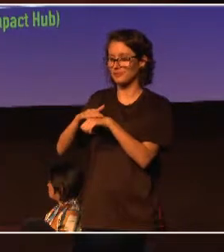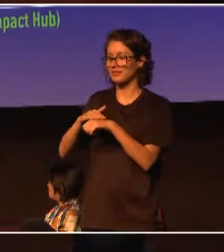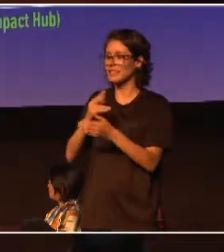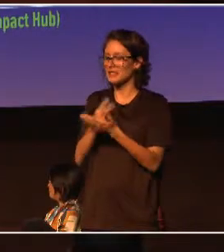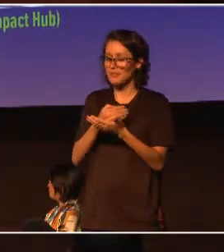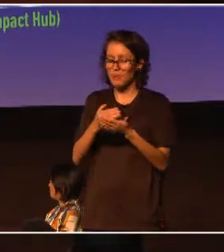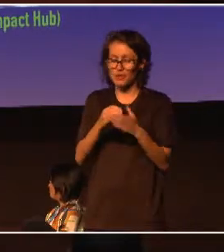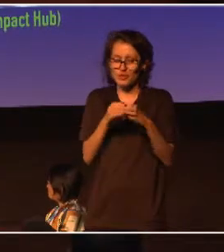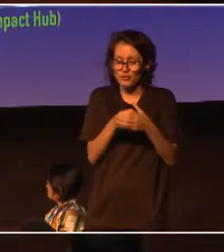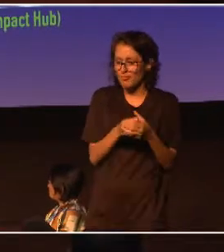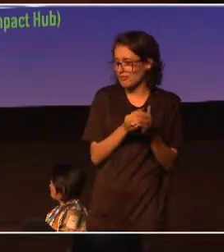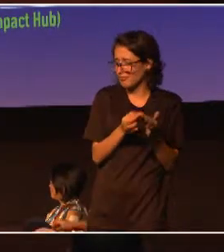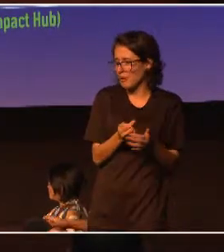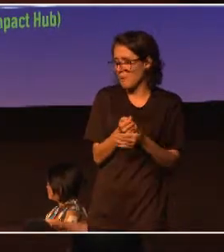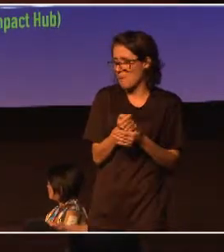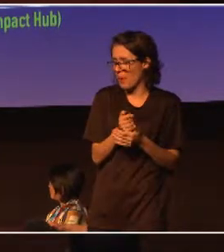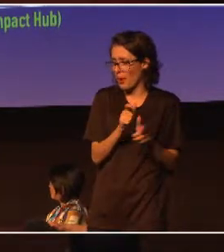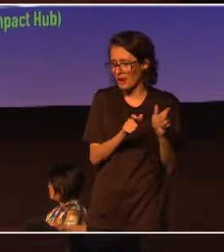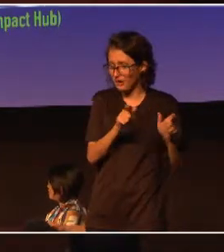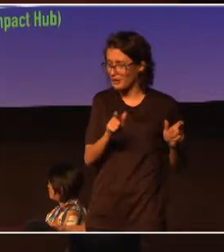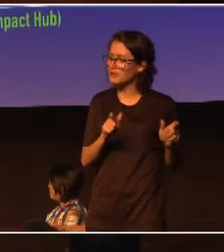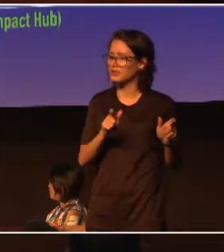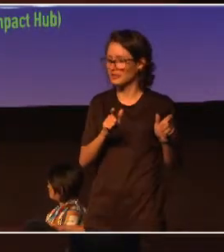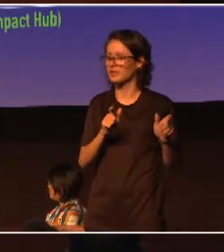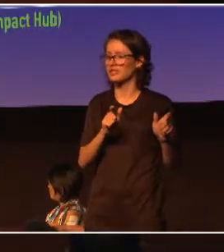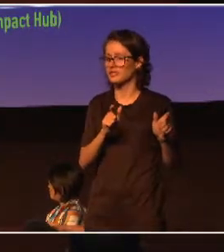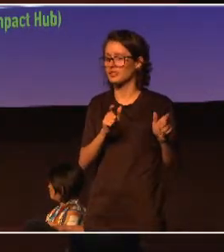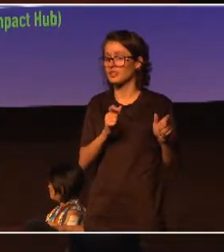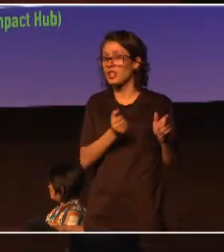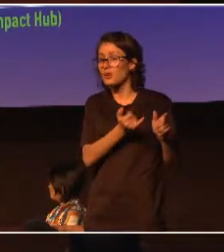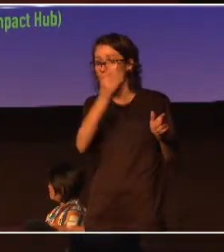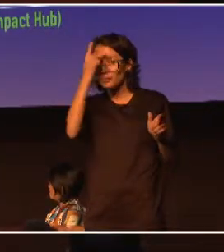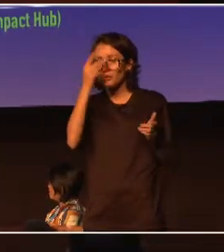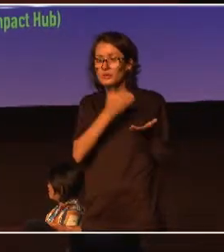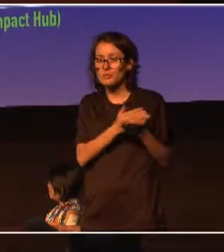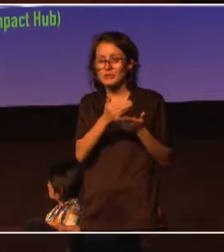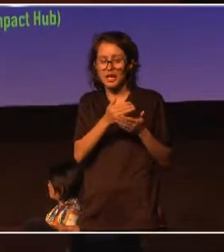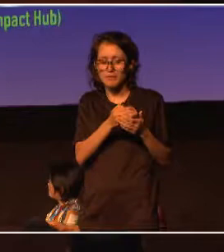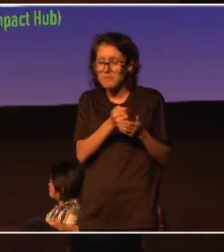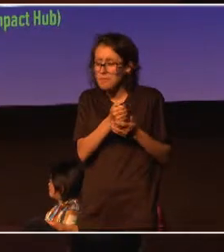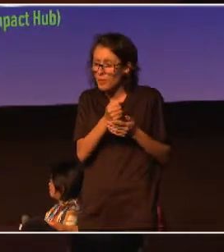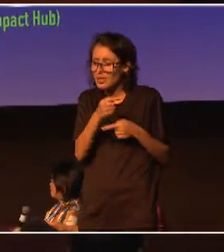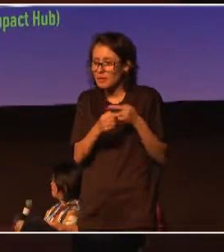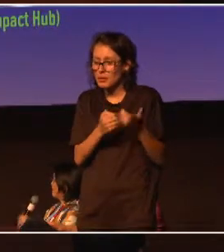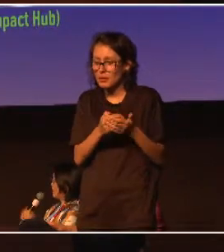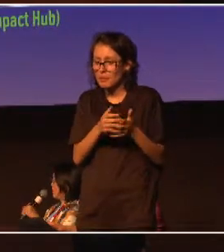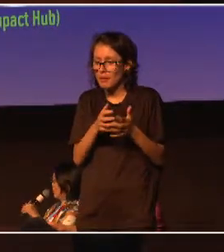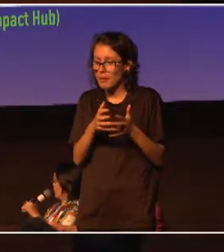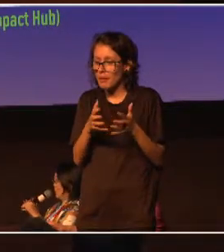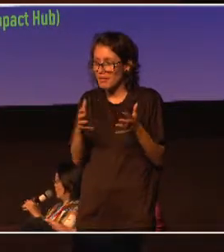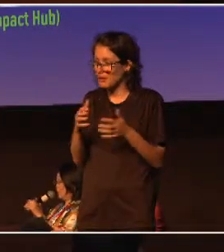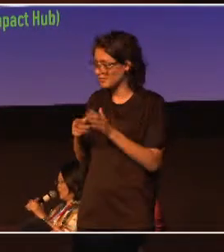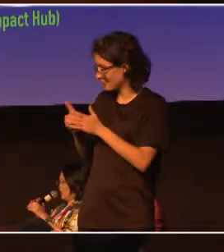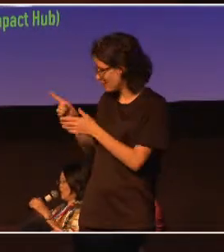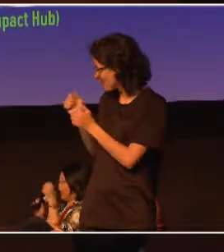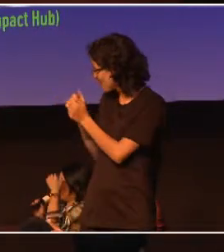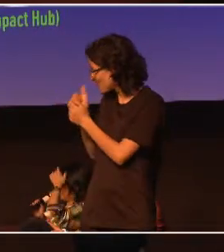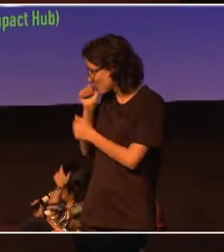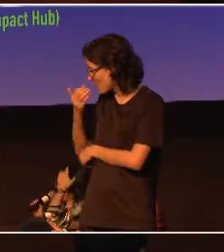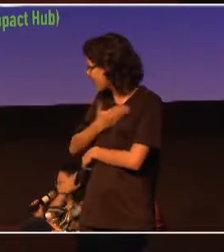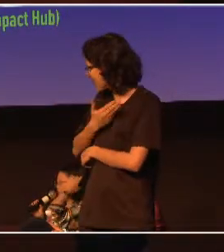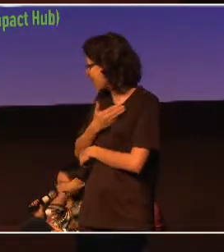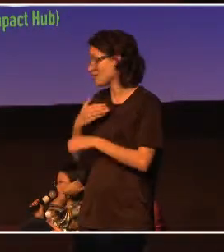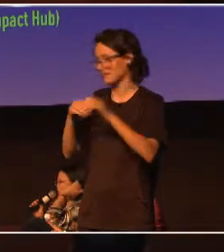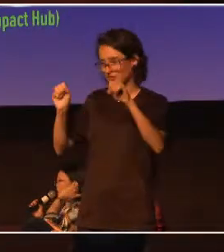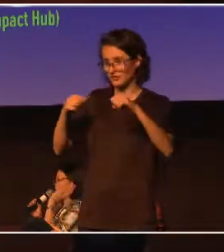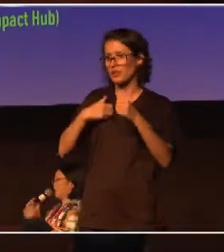grupinho pequeno, né, na verdade. Quantas pessoas começaram na comunidade de vocês? A Liliana foi você e a amiga, né? Isso. Comecei eu e a